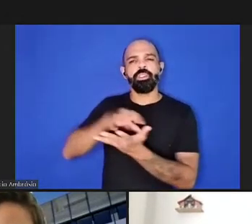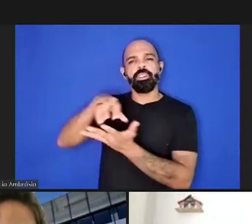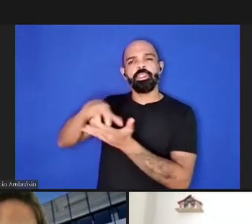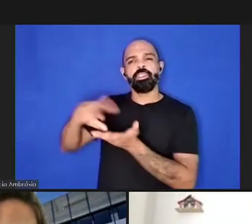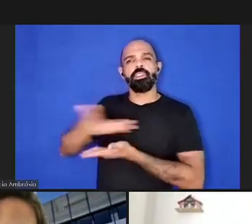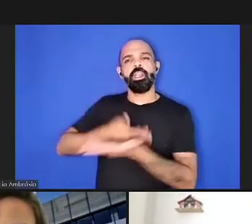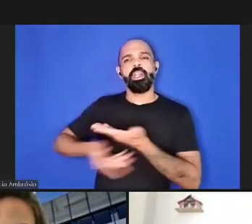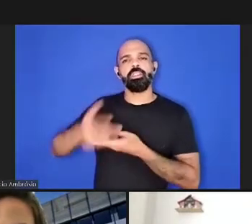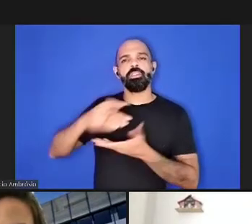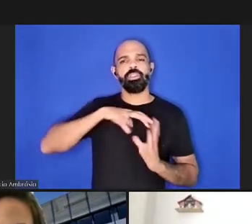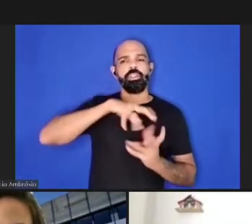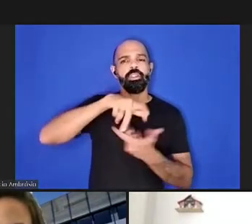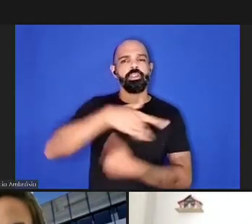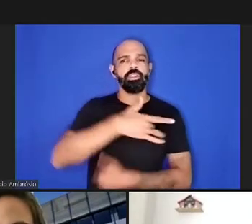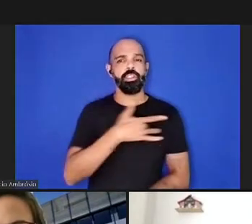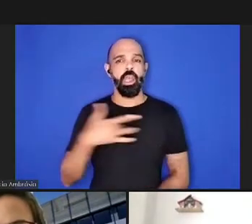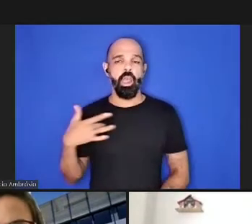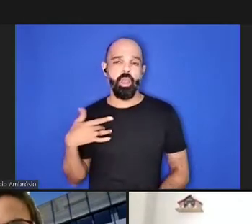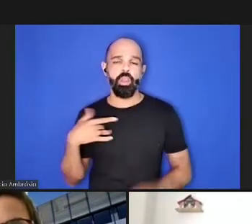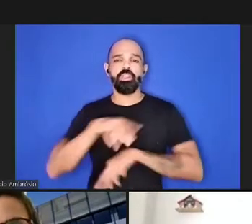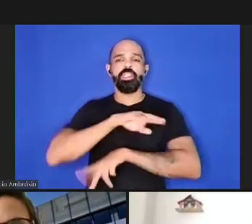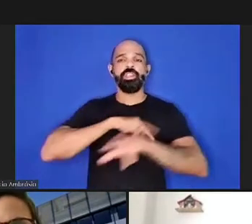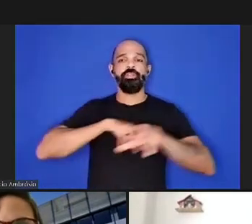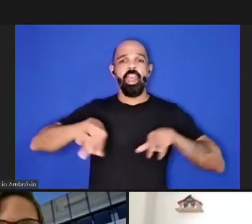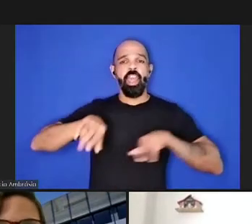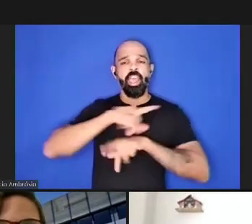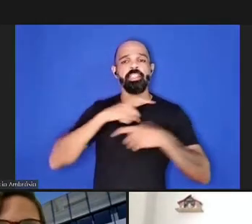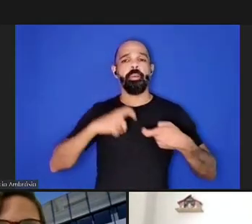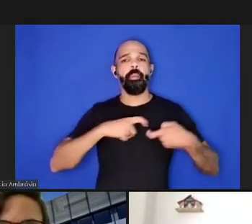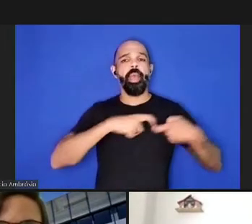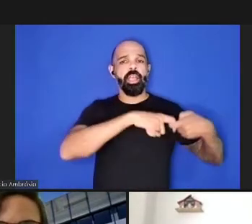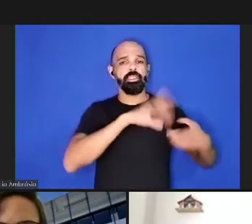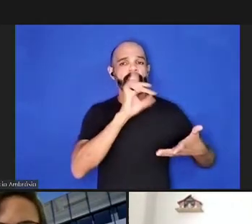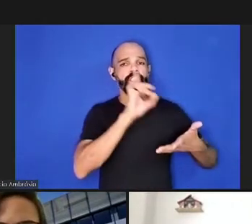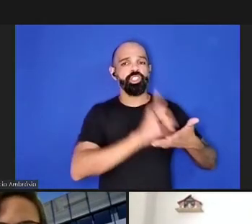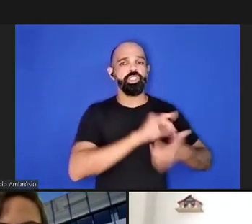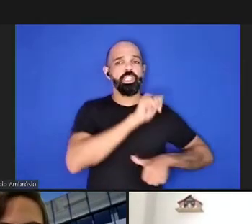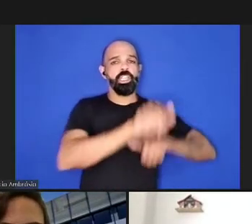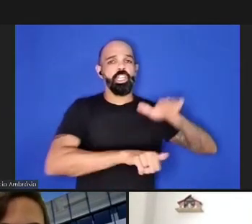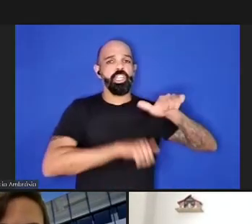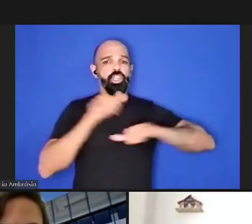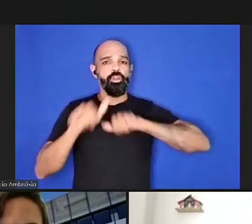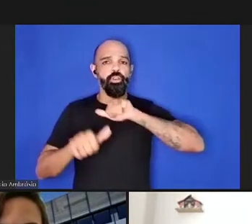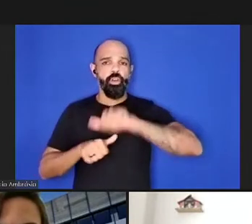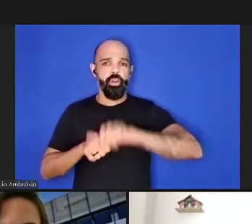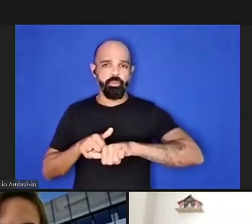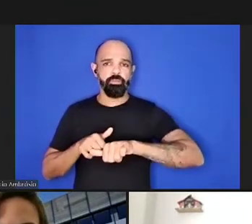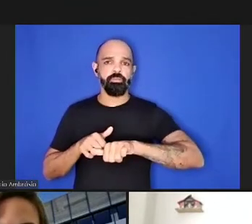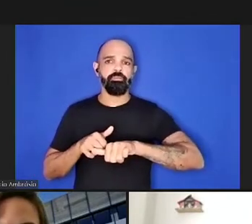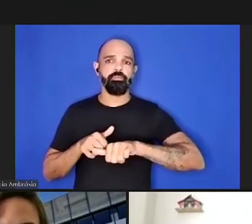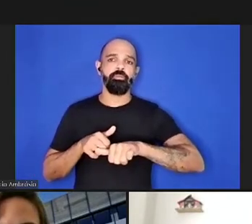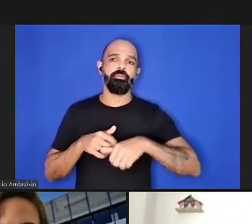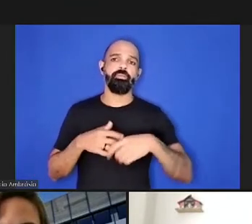de Saúde, para que várias dessas parcerias, de fato, se transformem em